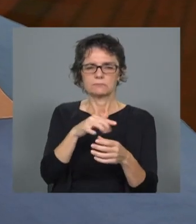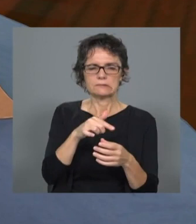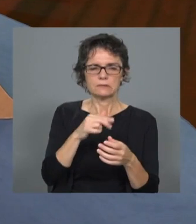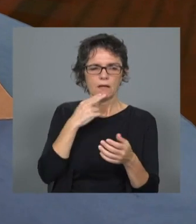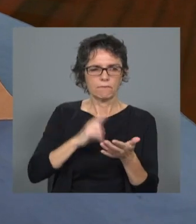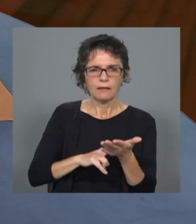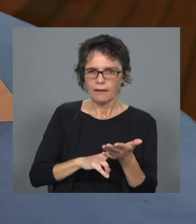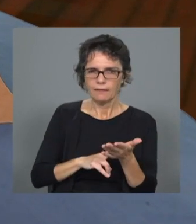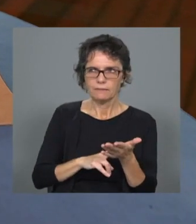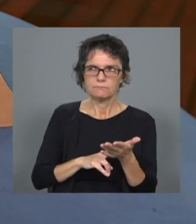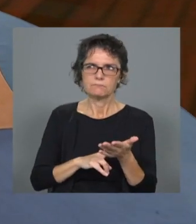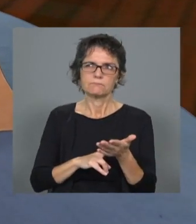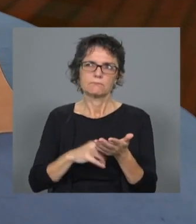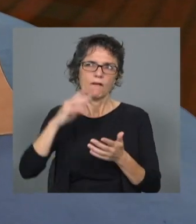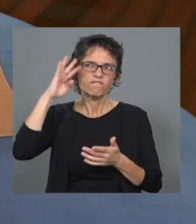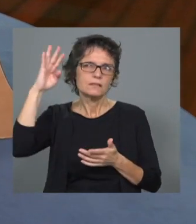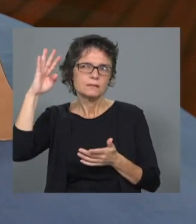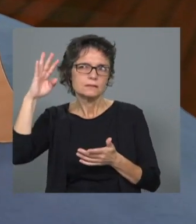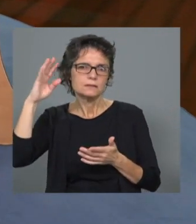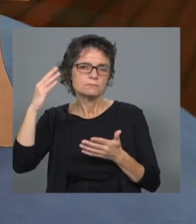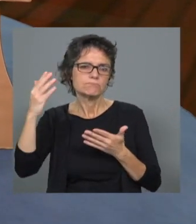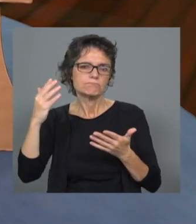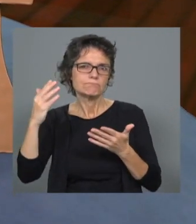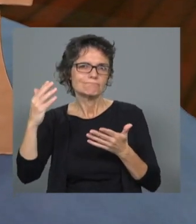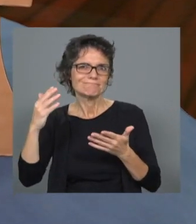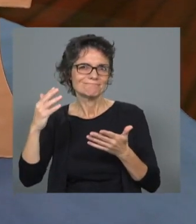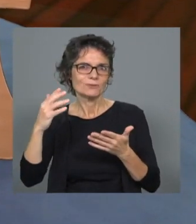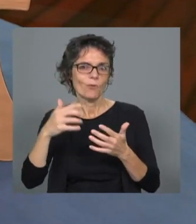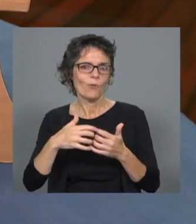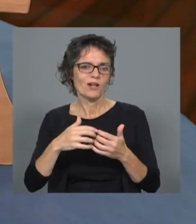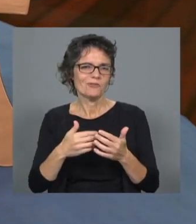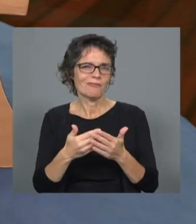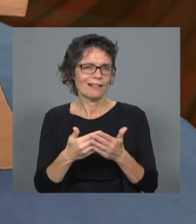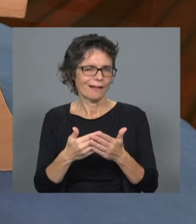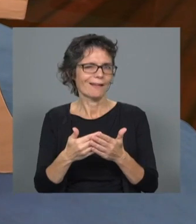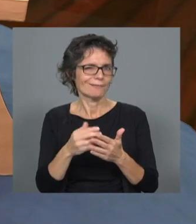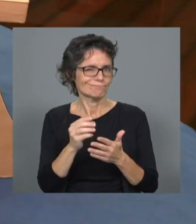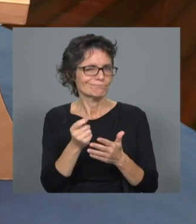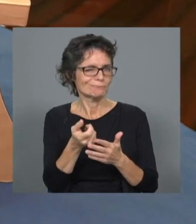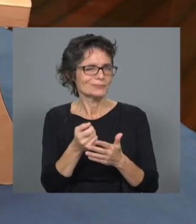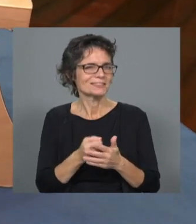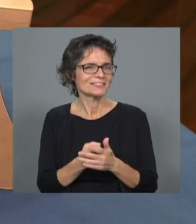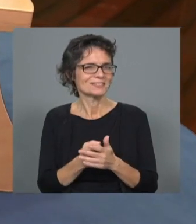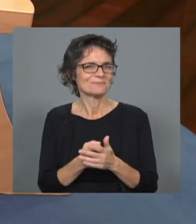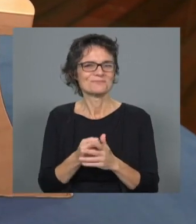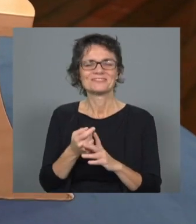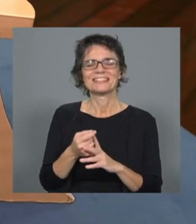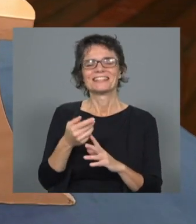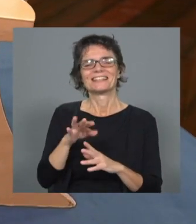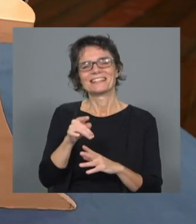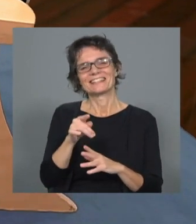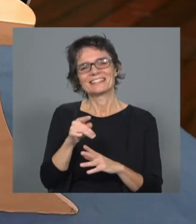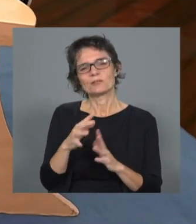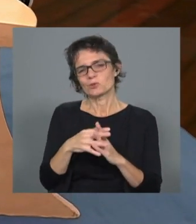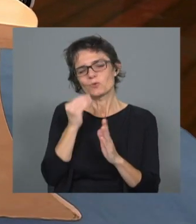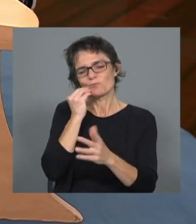como é que as coisas sucederam mesmo, em concreto um dos contos está a puxar para aí, mas tem essa